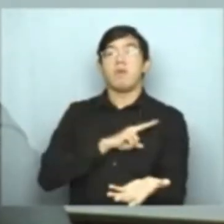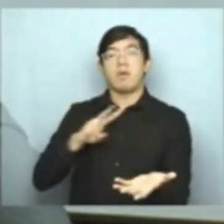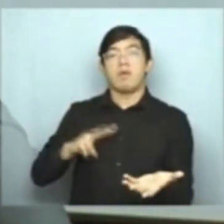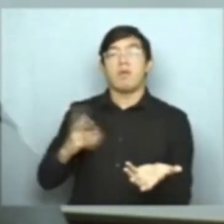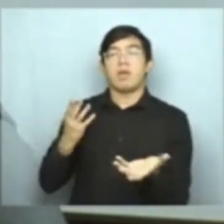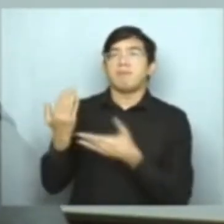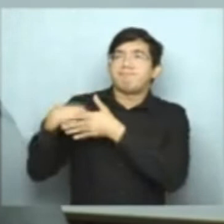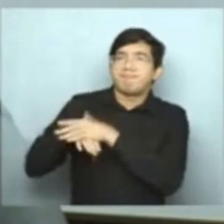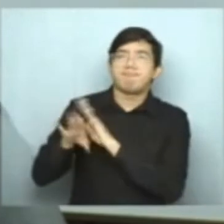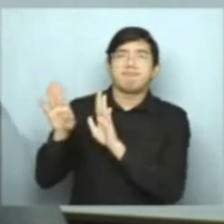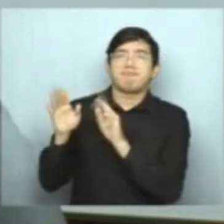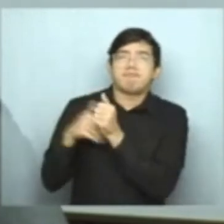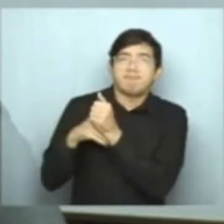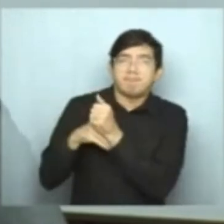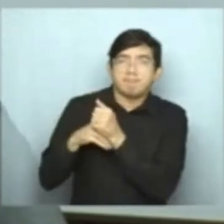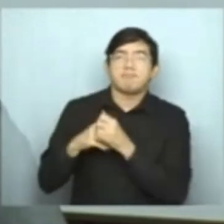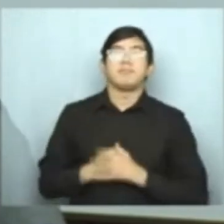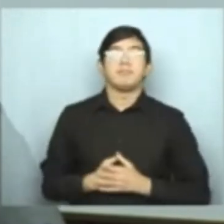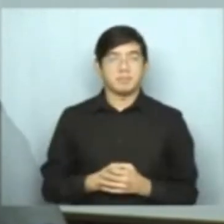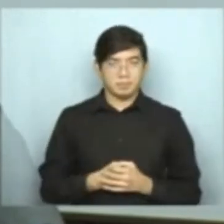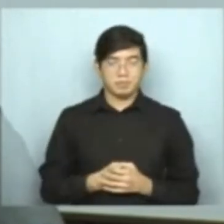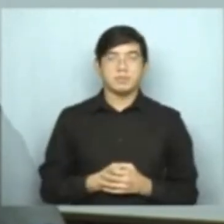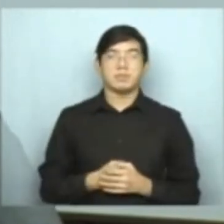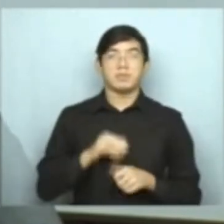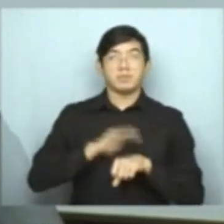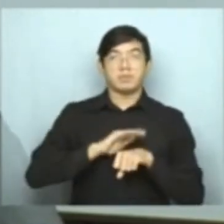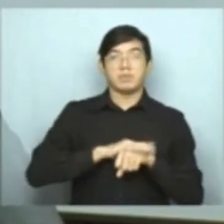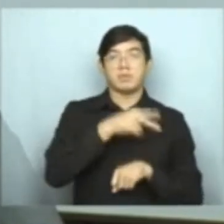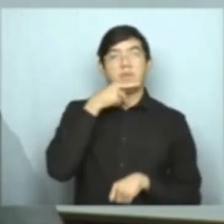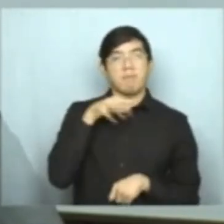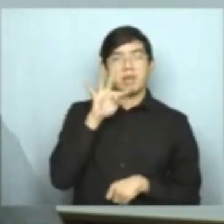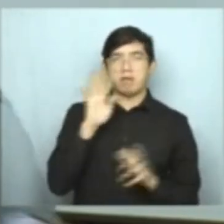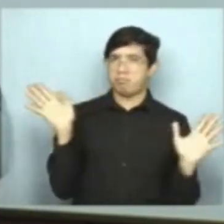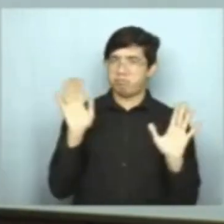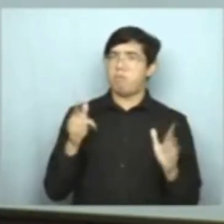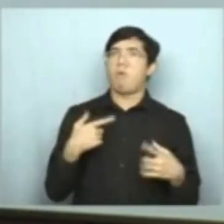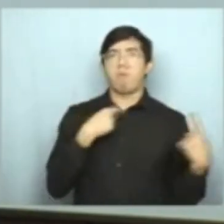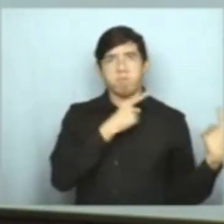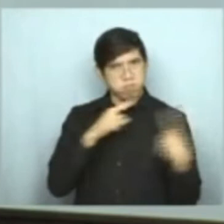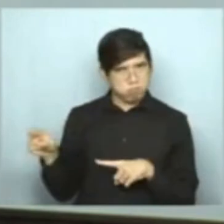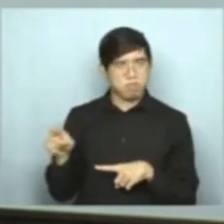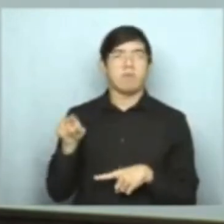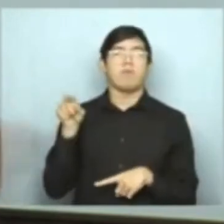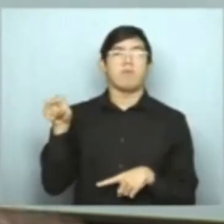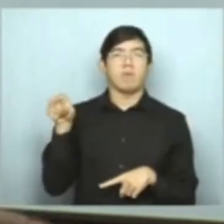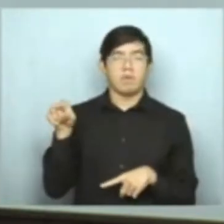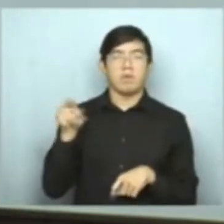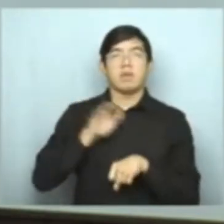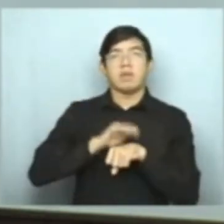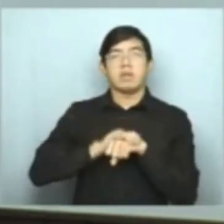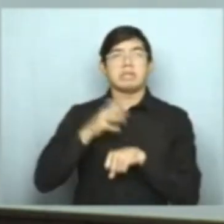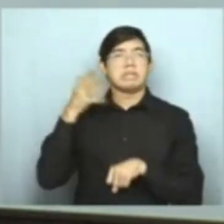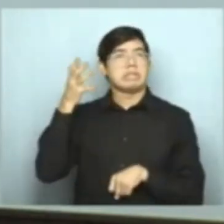arquivá-lo. Essa não foi a posição do Partido dos Trabalhadores. Se tivesse querendo fazer discurso